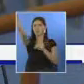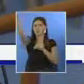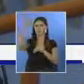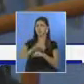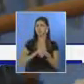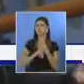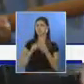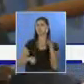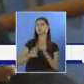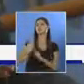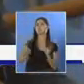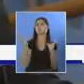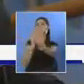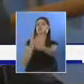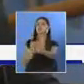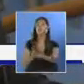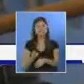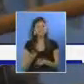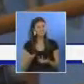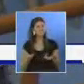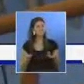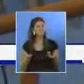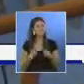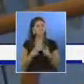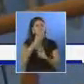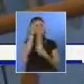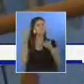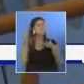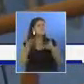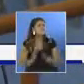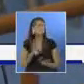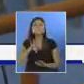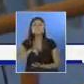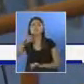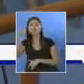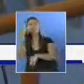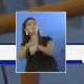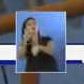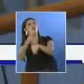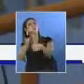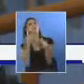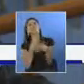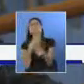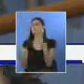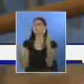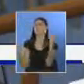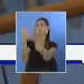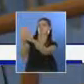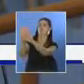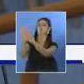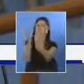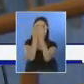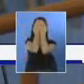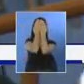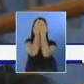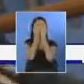história é essa? De que a pessoa, só porque nasceu em outra cidade, ou em outro estado, ele é